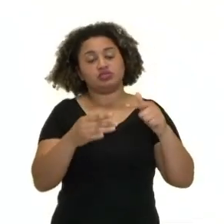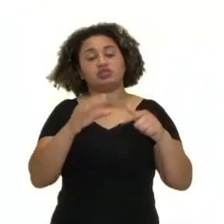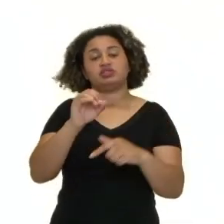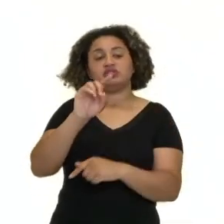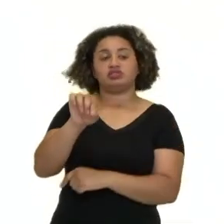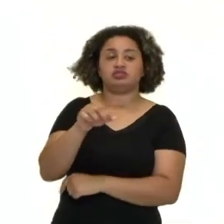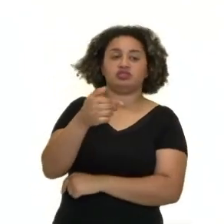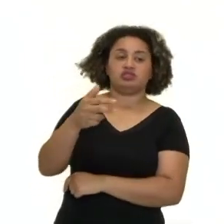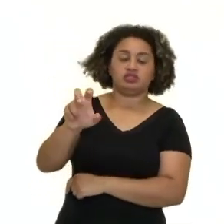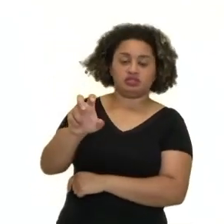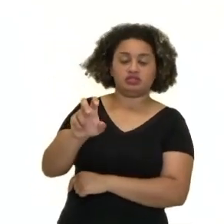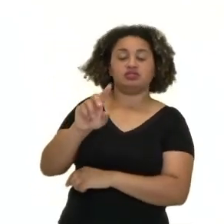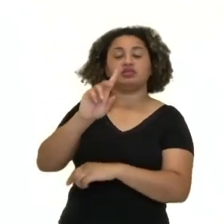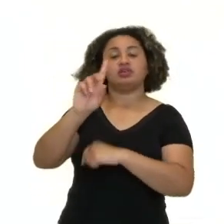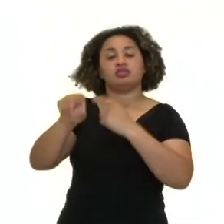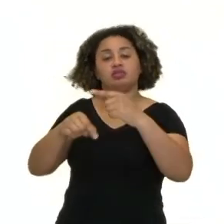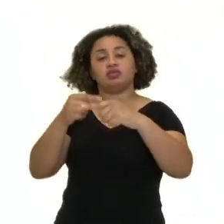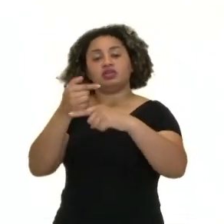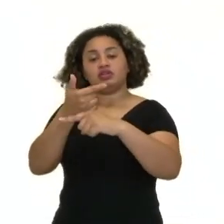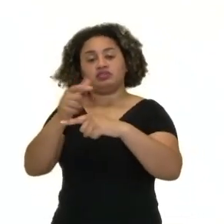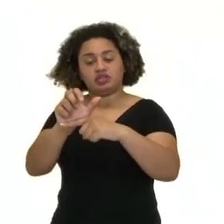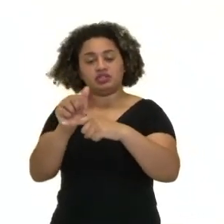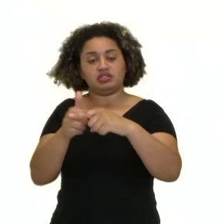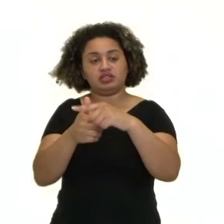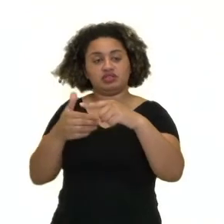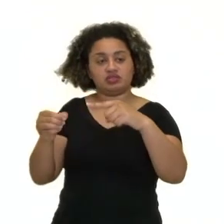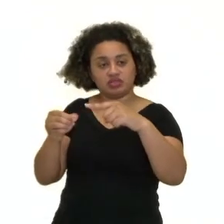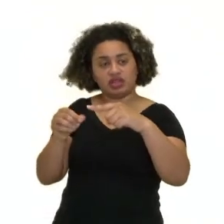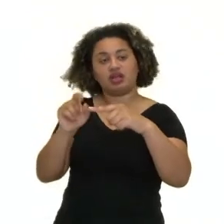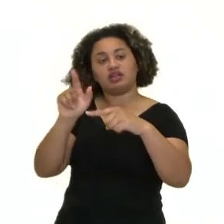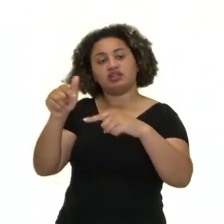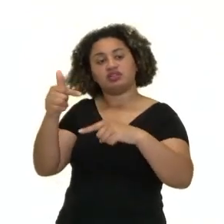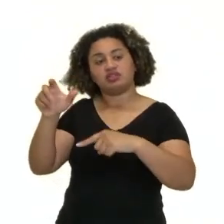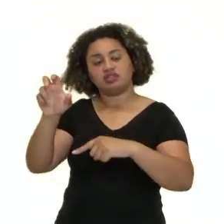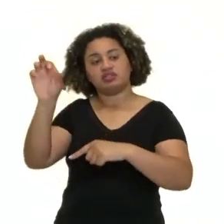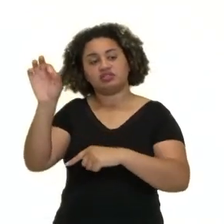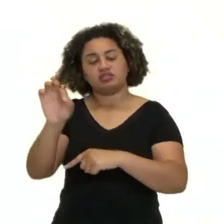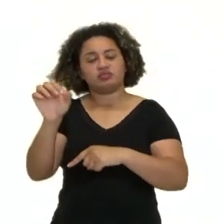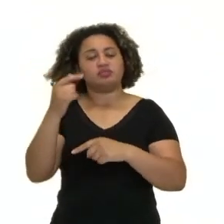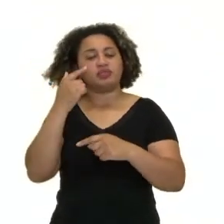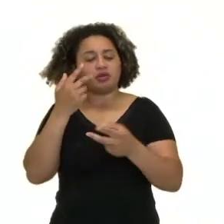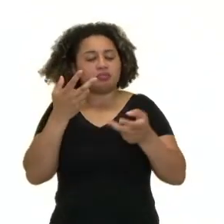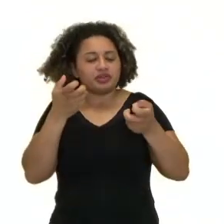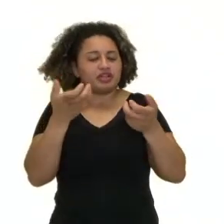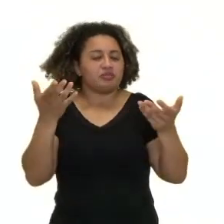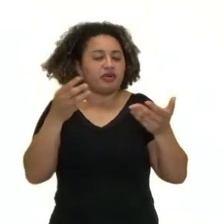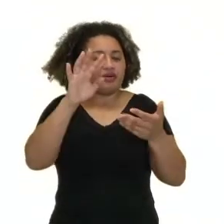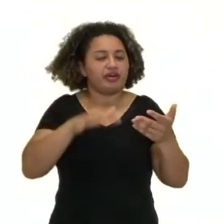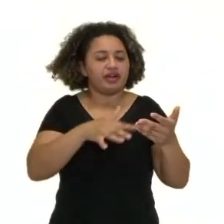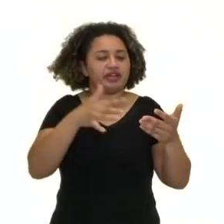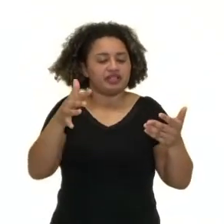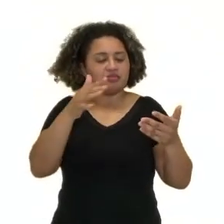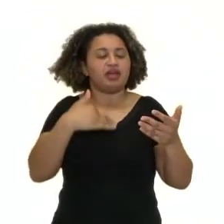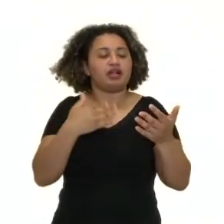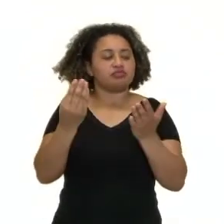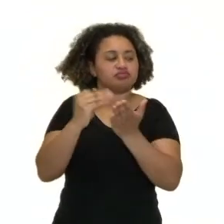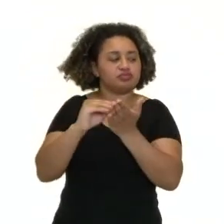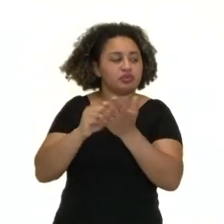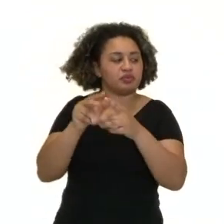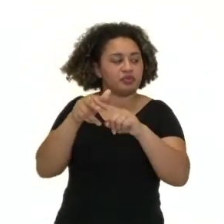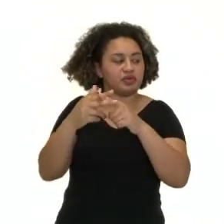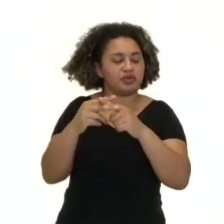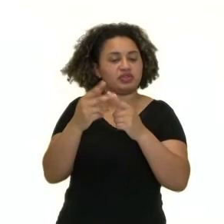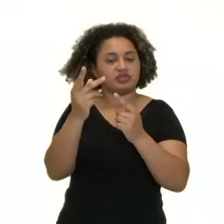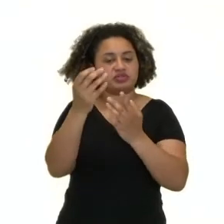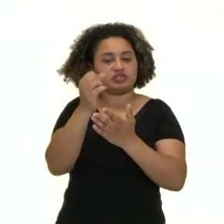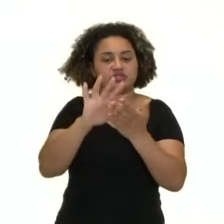4, 0,25, que é a forma decimal de 1/4. Transformo 25 centésimos em